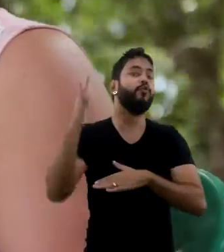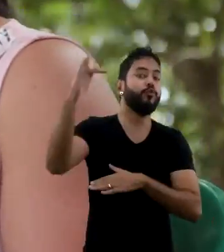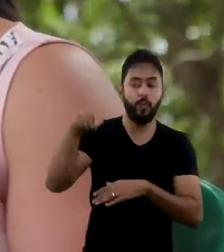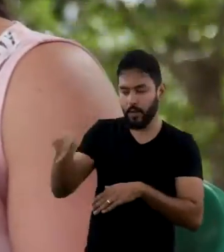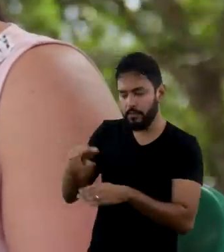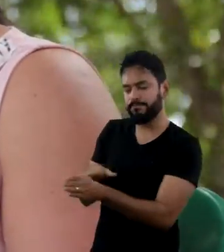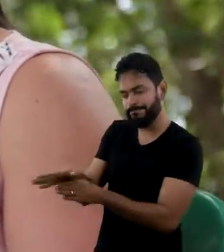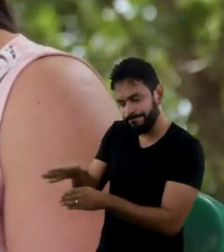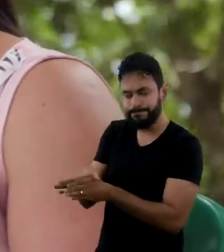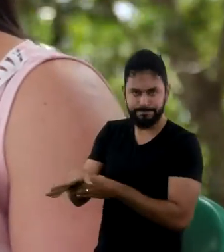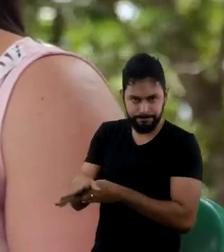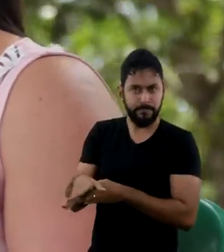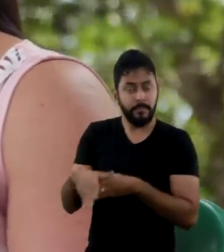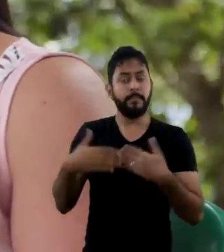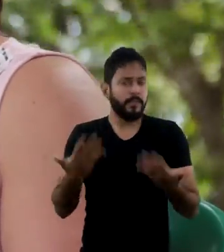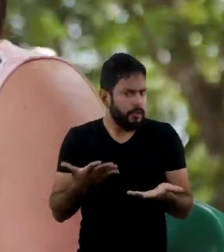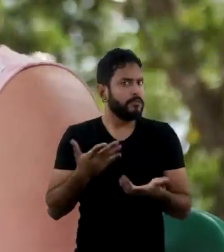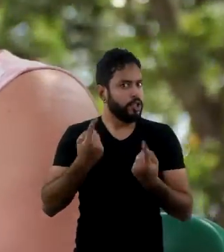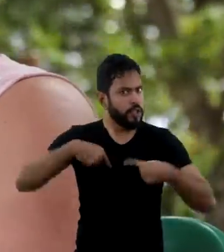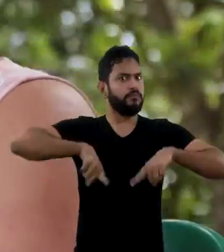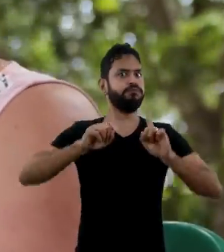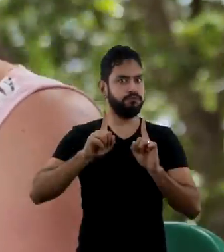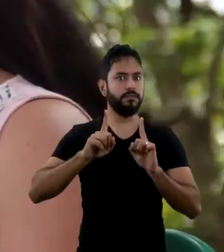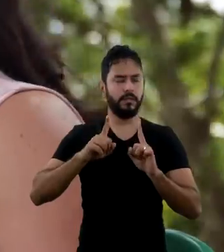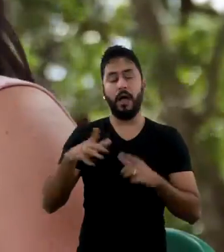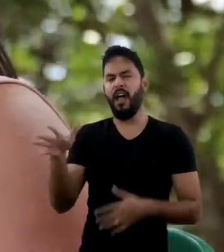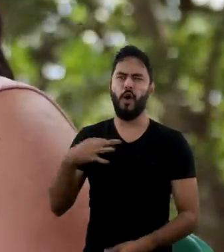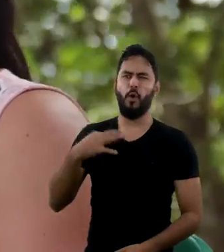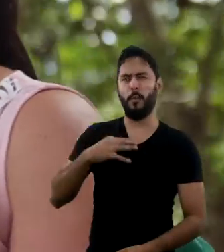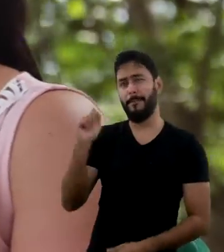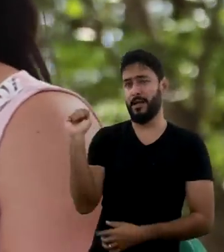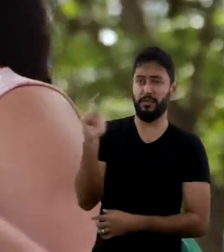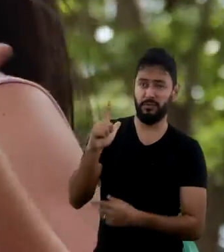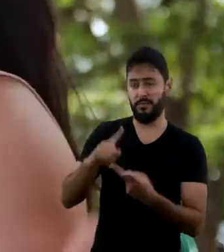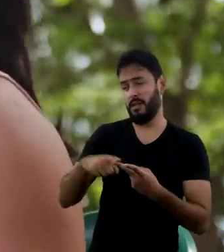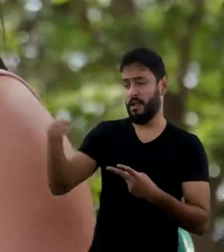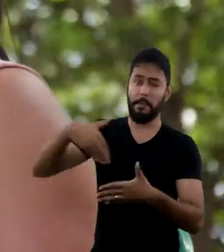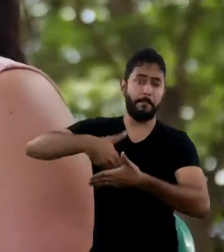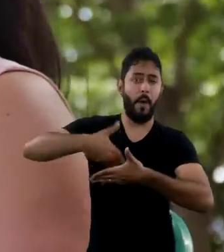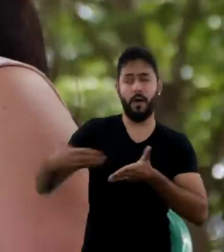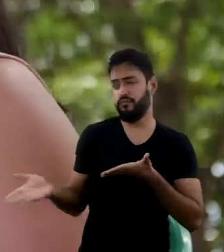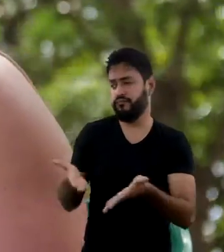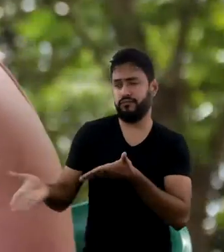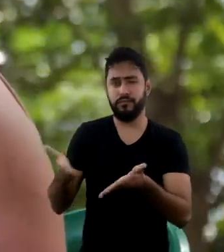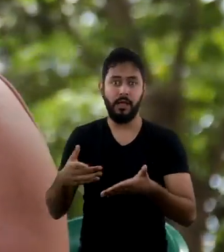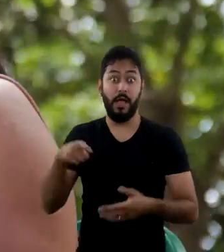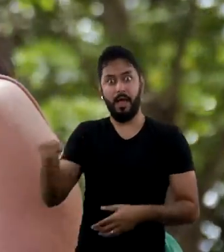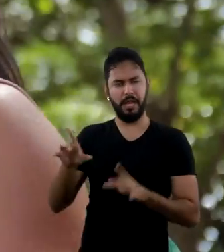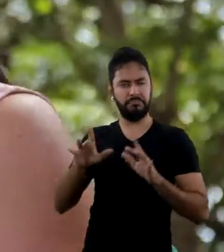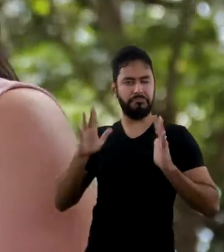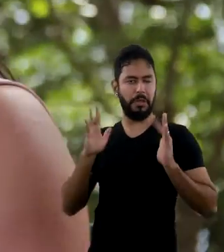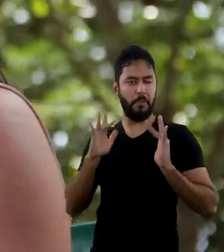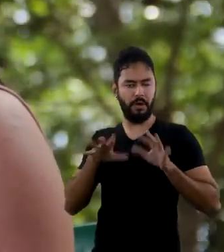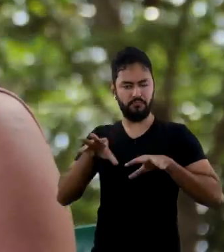quais ele vai passar depois. E é um desafio muito grande. Ah, uma roupa azul. Ah, ele vai jogar bola. Ah, ele vai